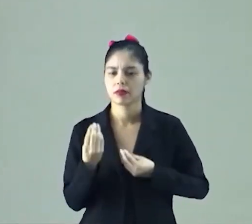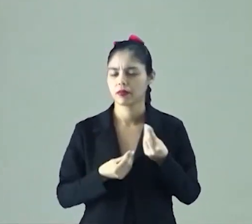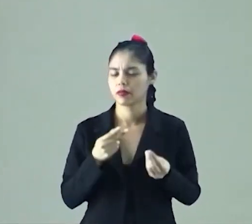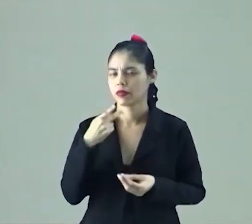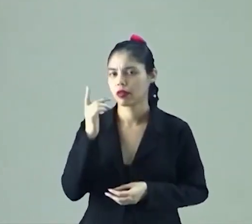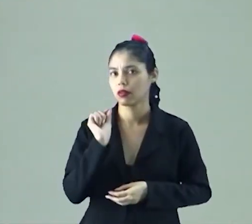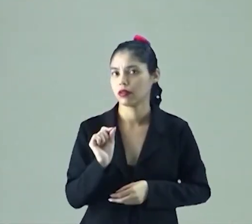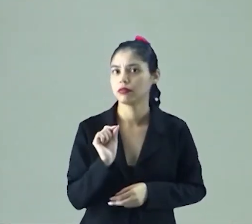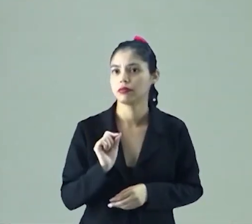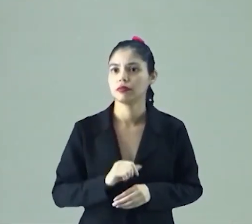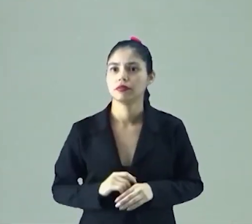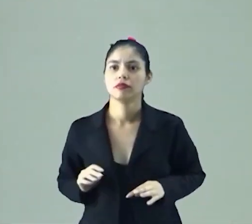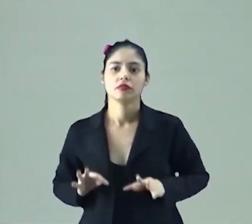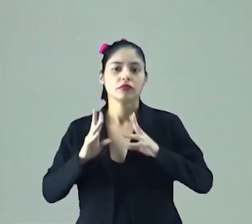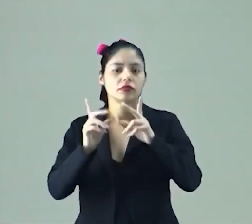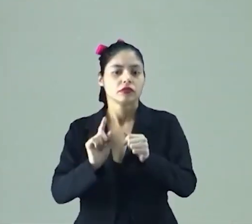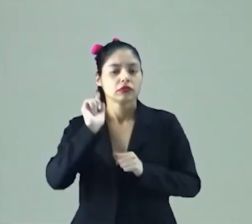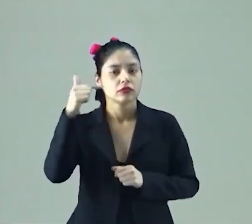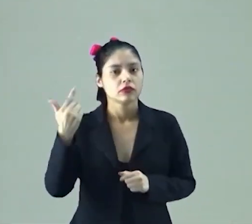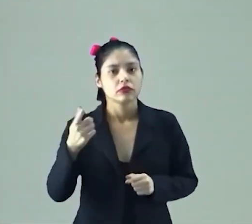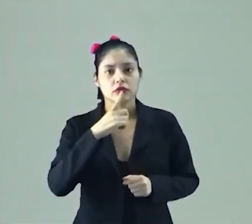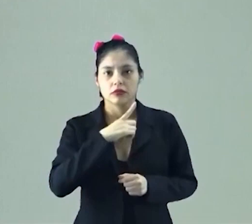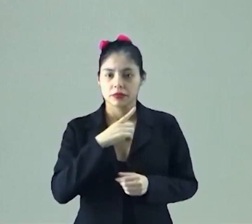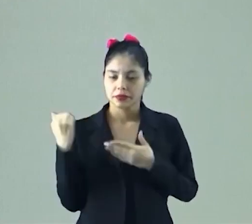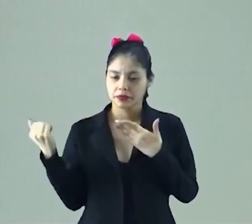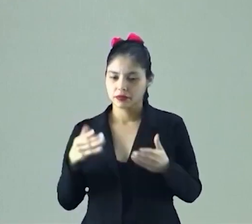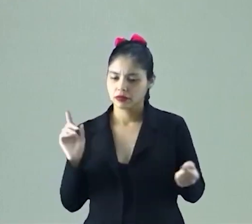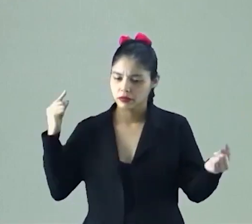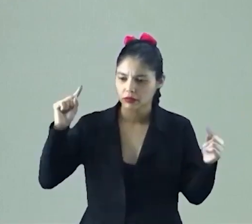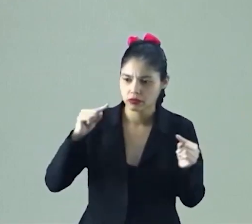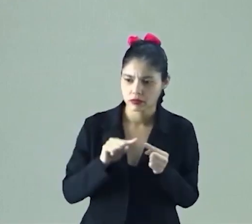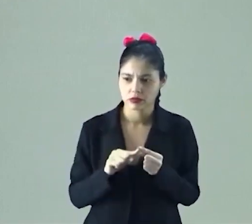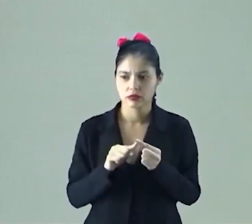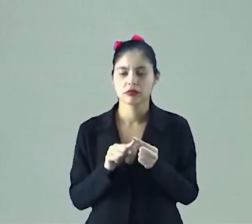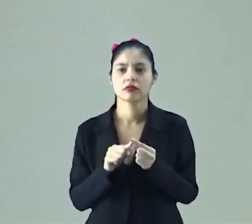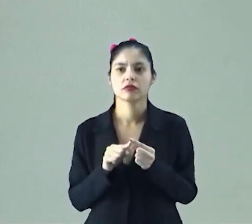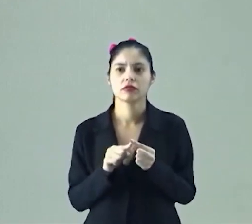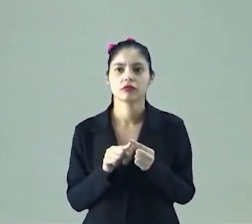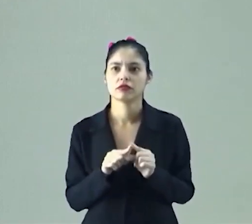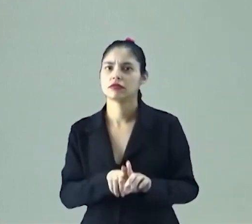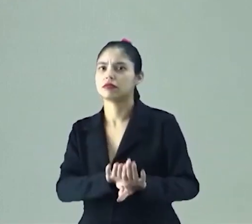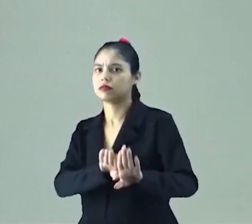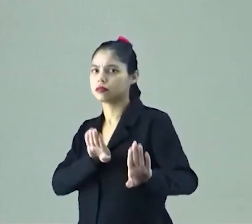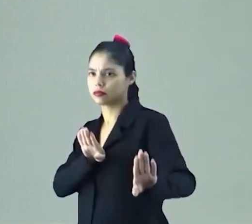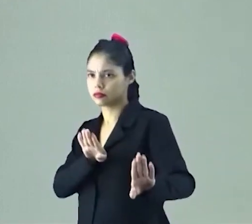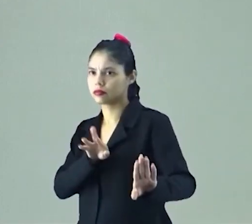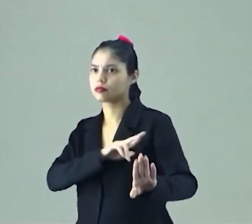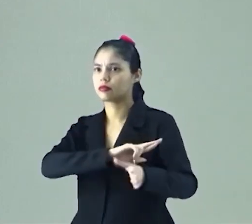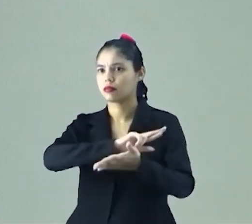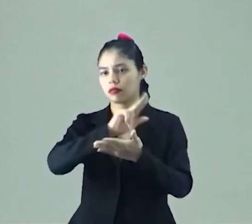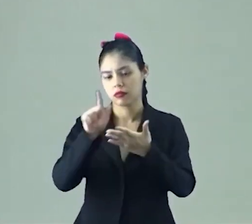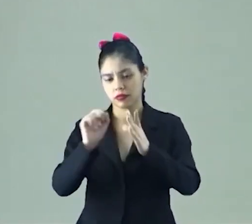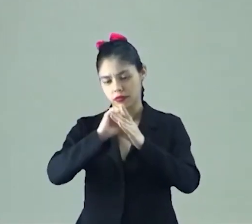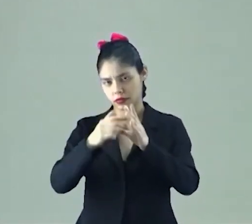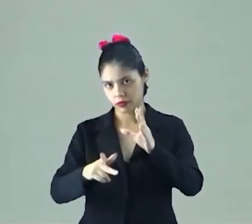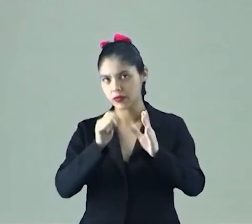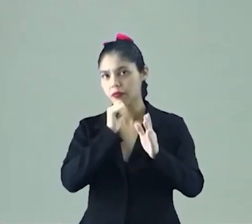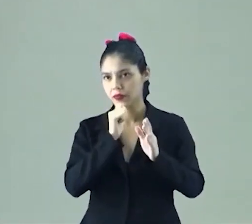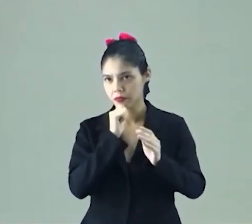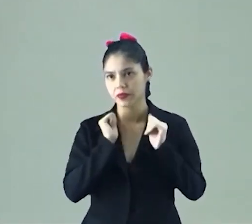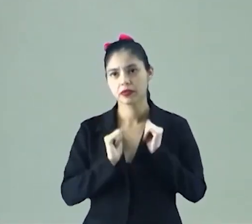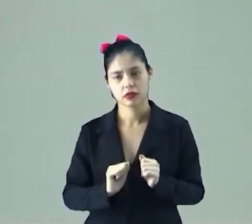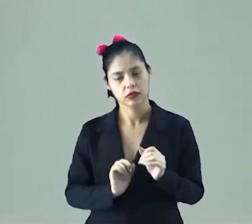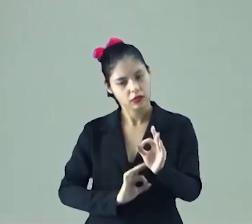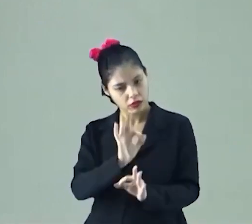que eu vou dizer assim, ó? Tudo aquilo que chega-se muito perto, mas é ligeiramente diferente em várias características,